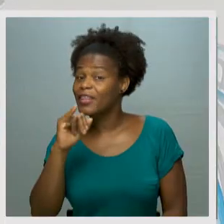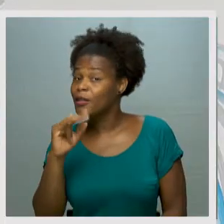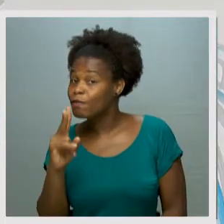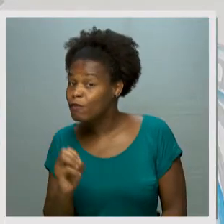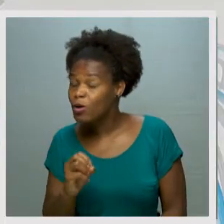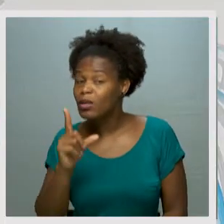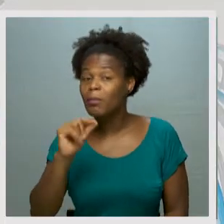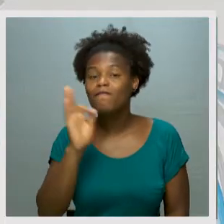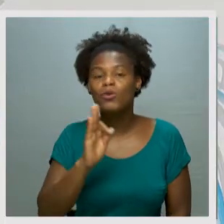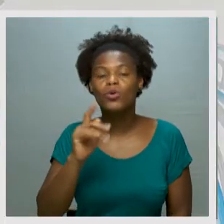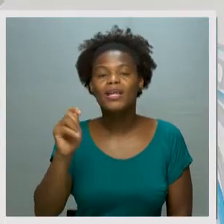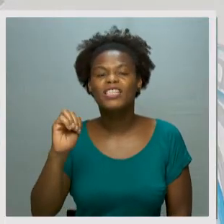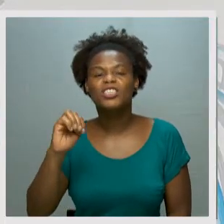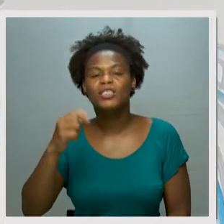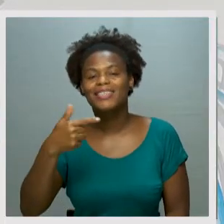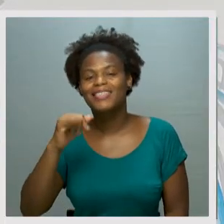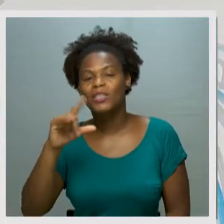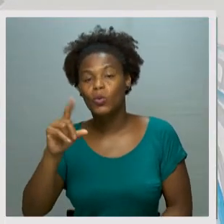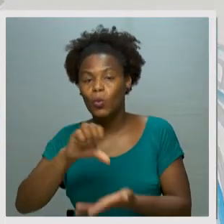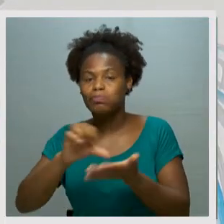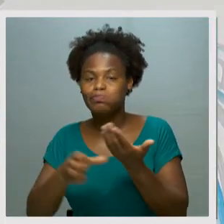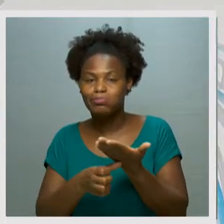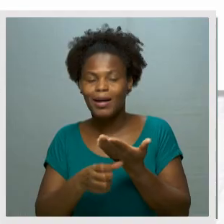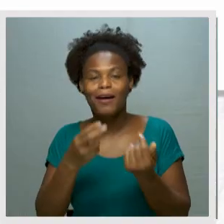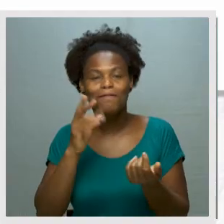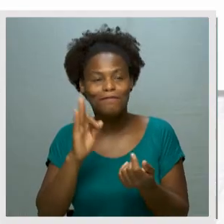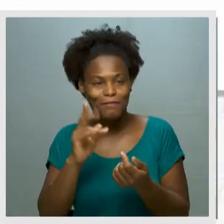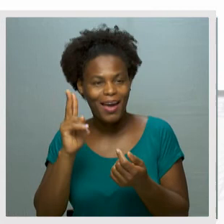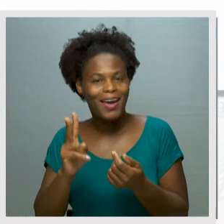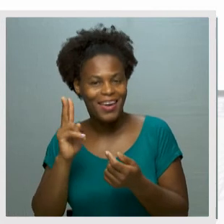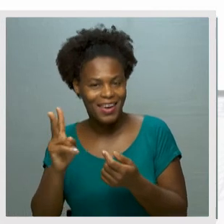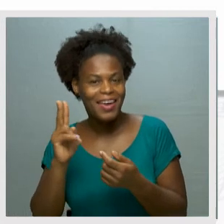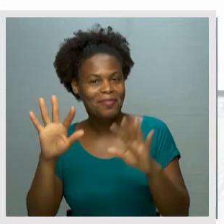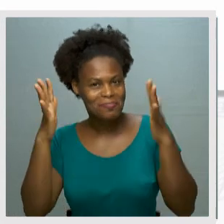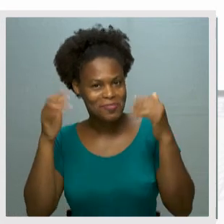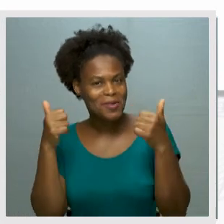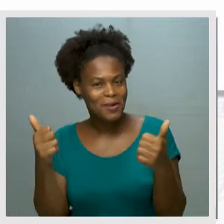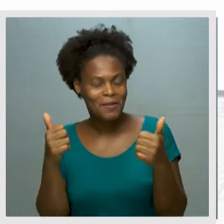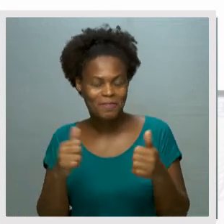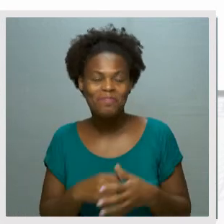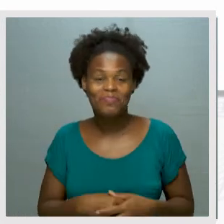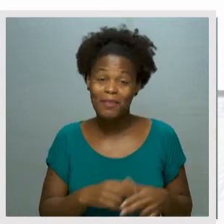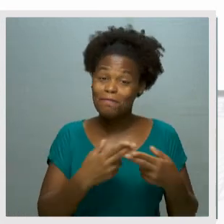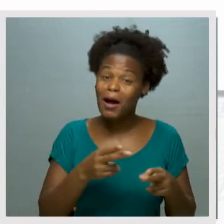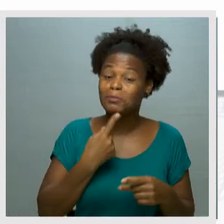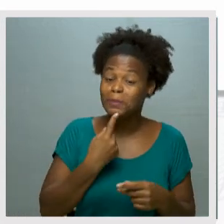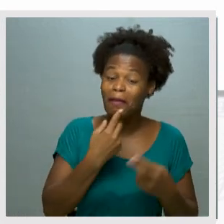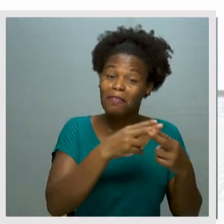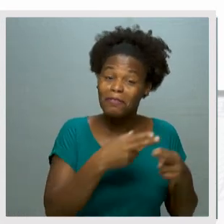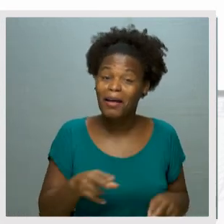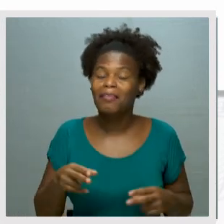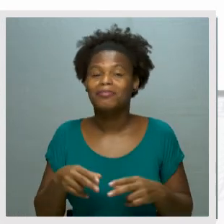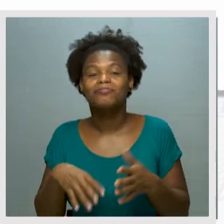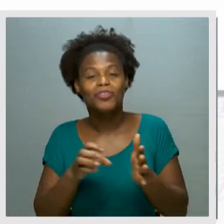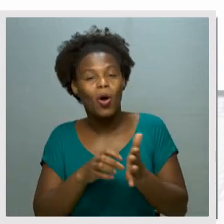estas expressões. Isto é verdadeiro ou falso? Muito bem. É verdadeiro. Múltiplos significados,